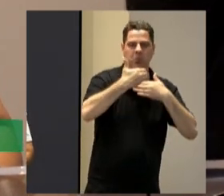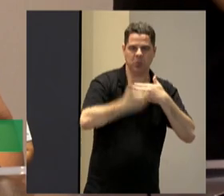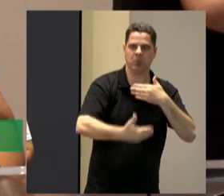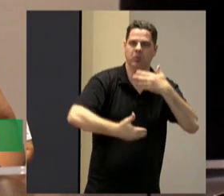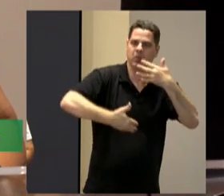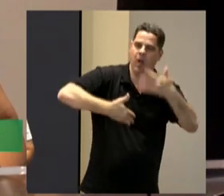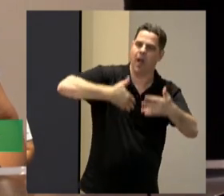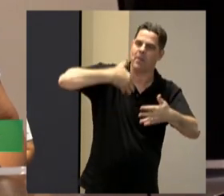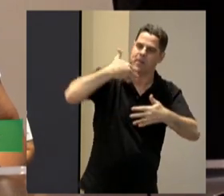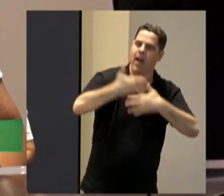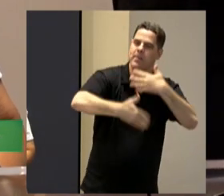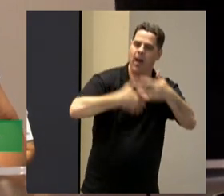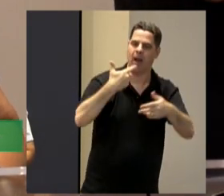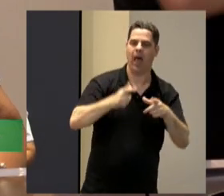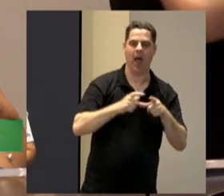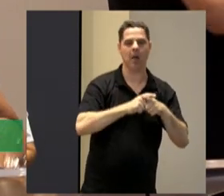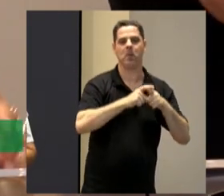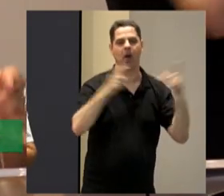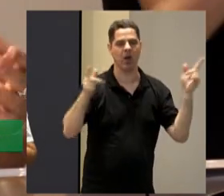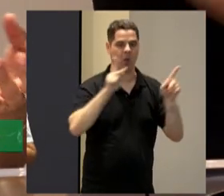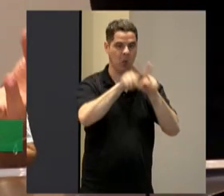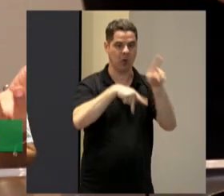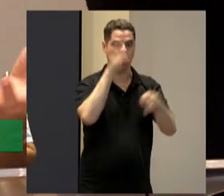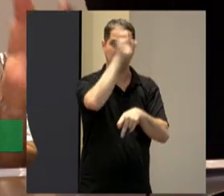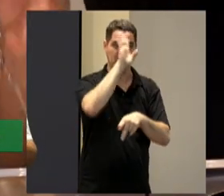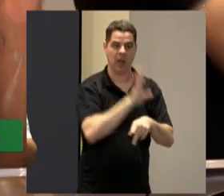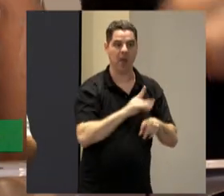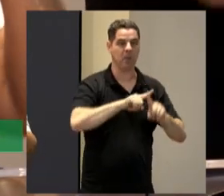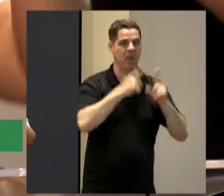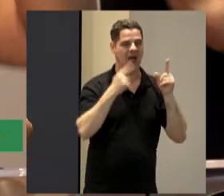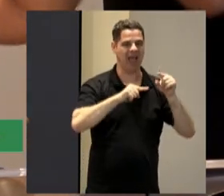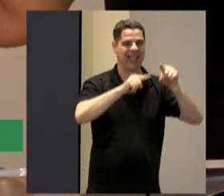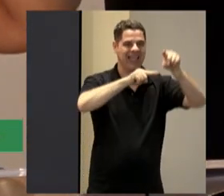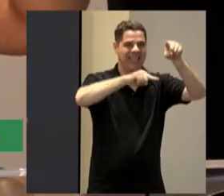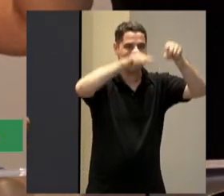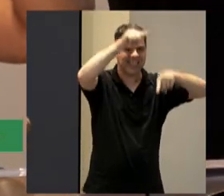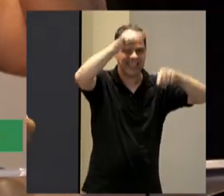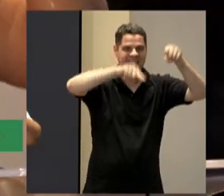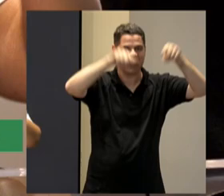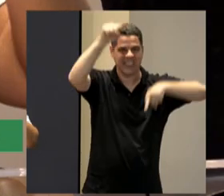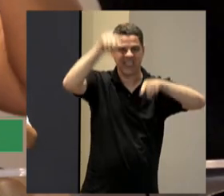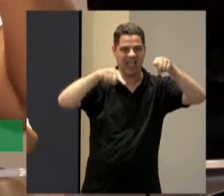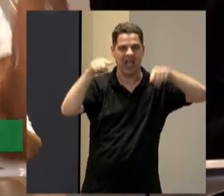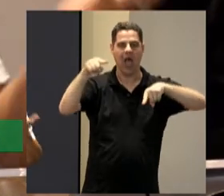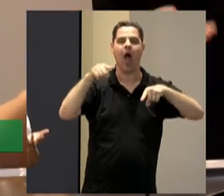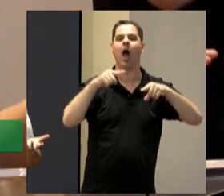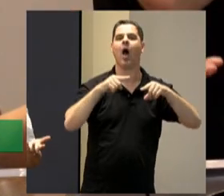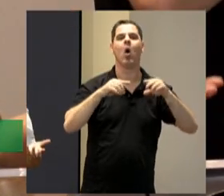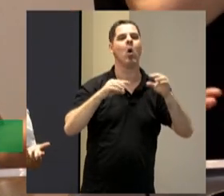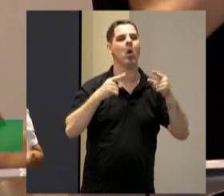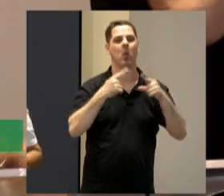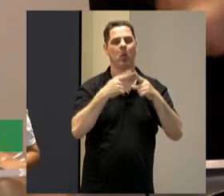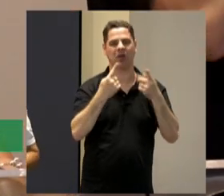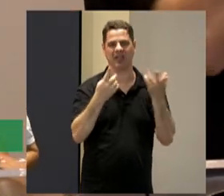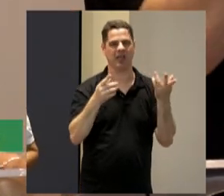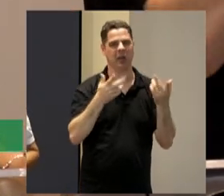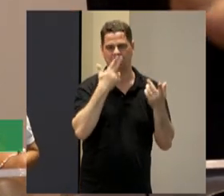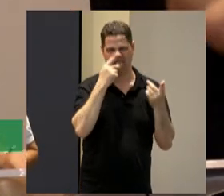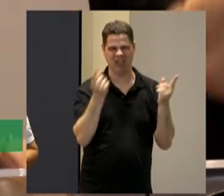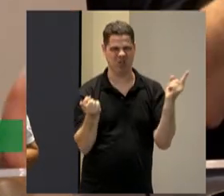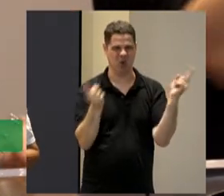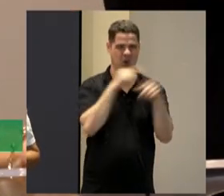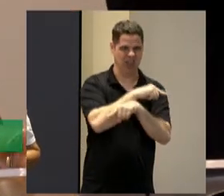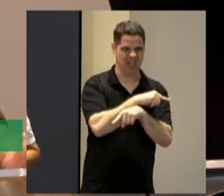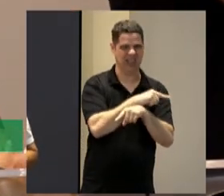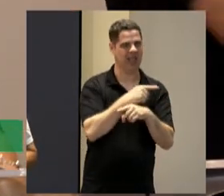a gente é a maioria da população, mas os indicadores dão o contrário na estatística. Isso é um absurdo de se